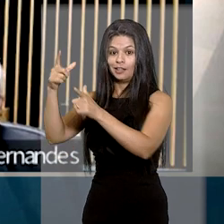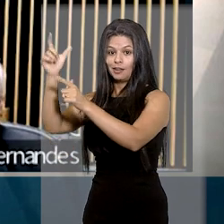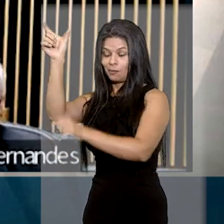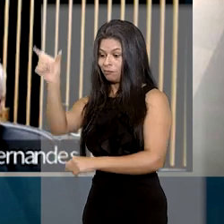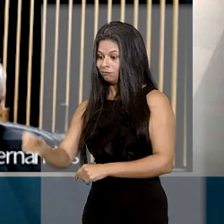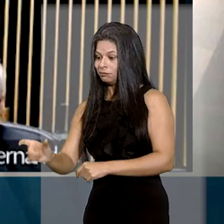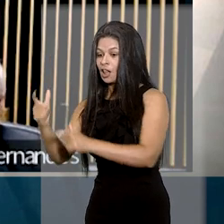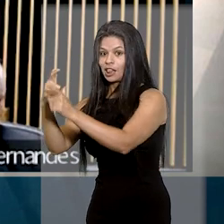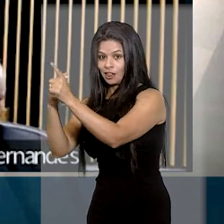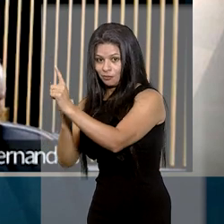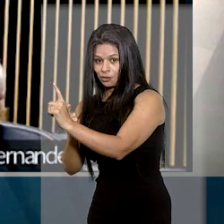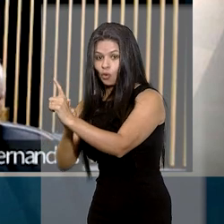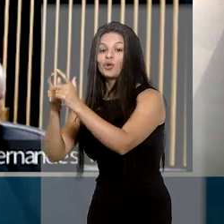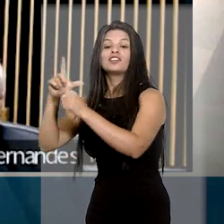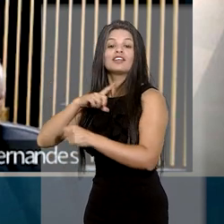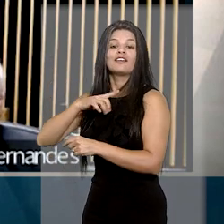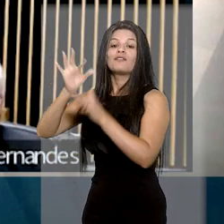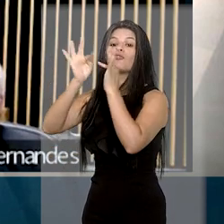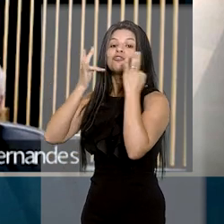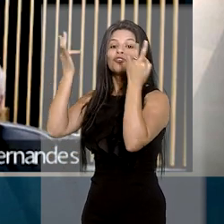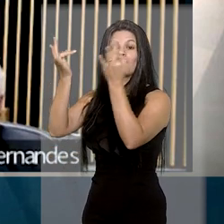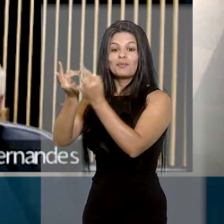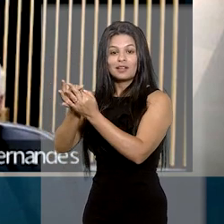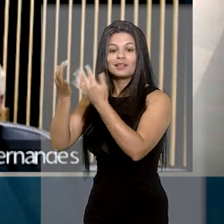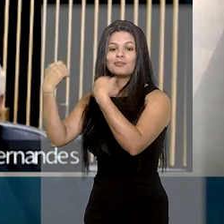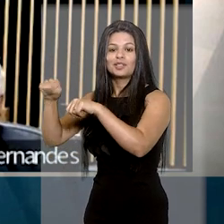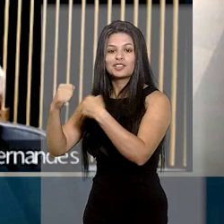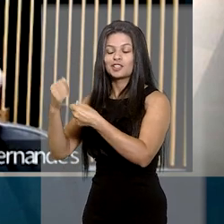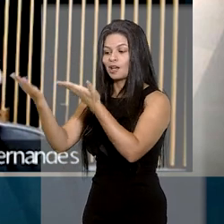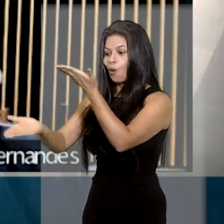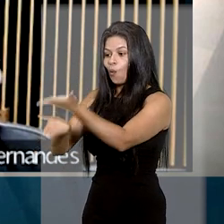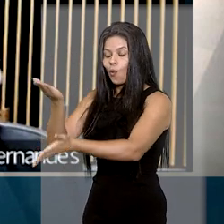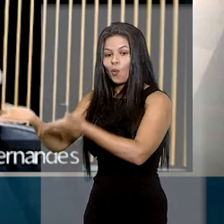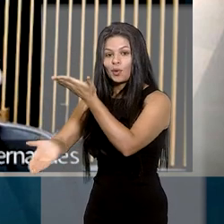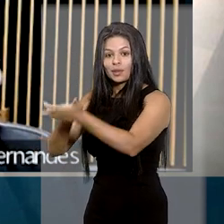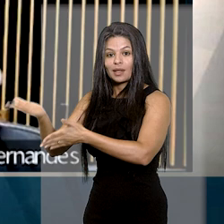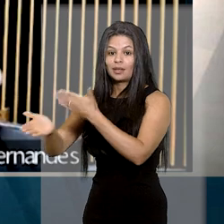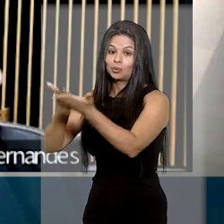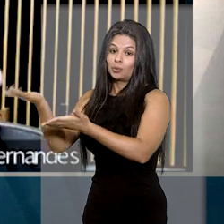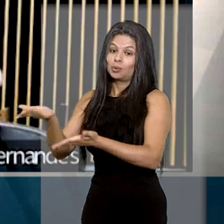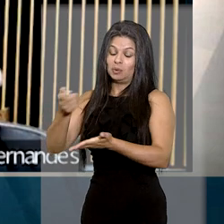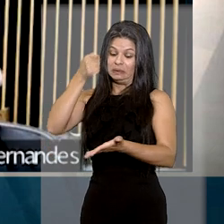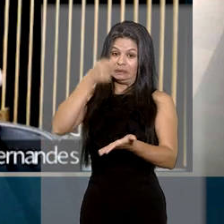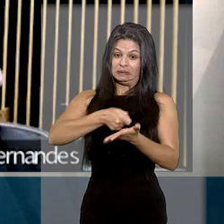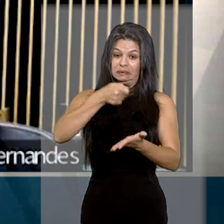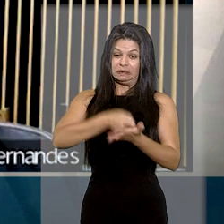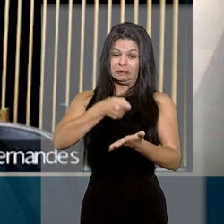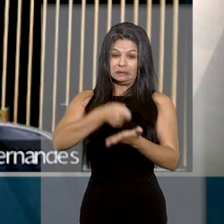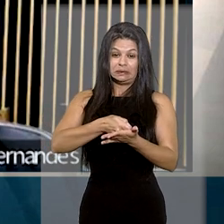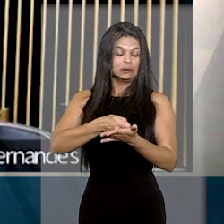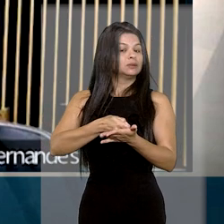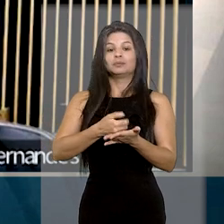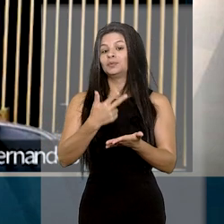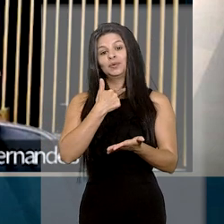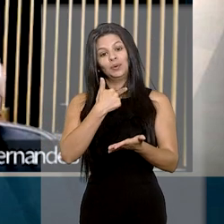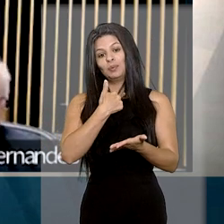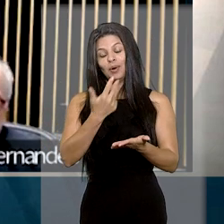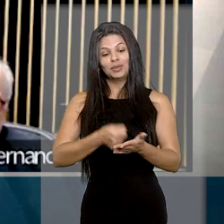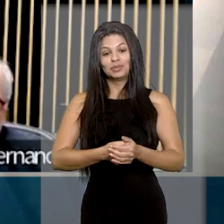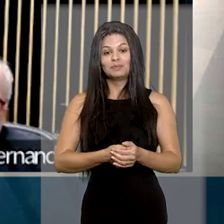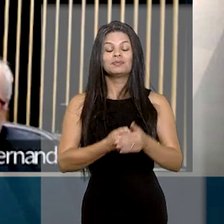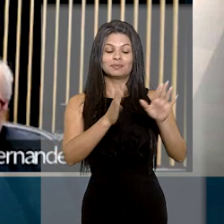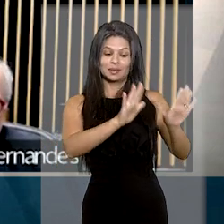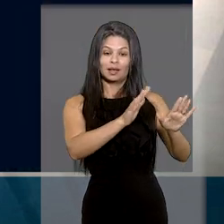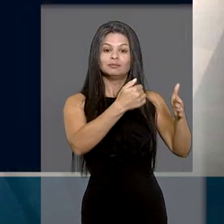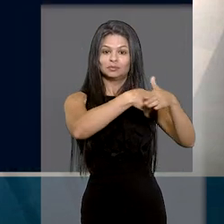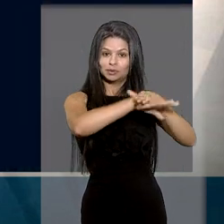uma tutela jurisdicional mais adequada a cada caso ao invés da necessidade de uma aplicação rígida e inflexível do conceito de